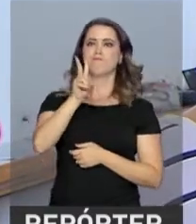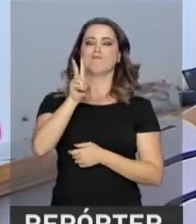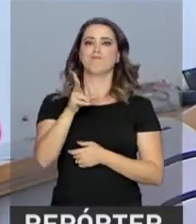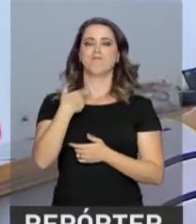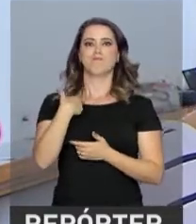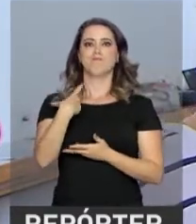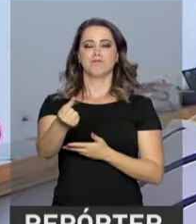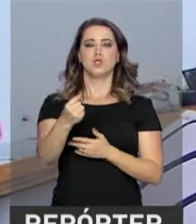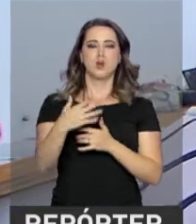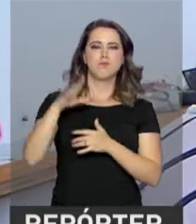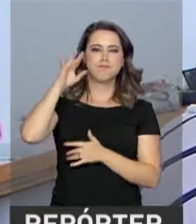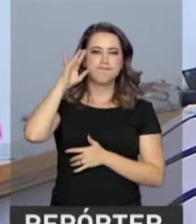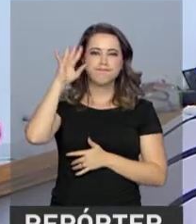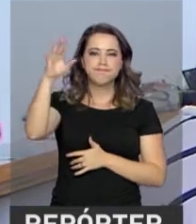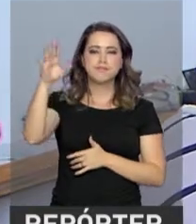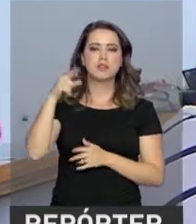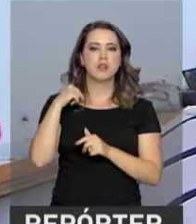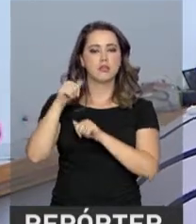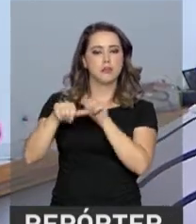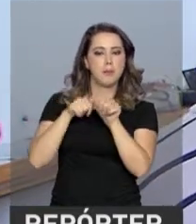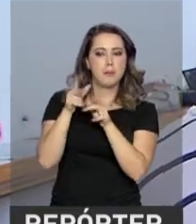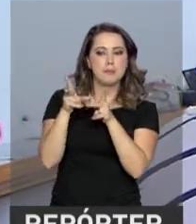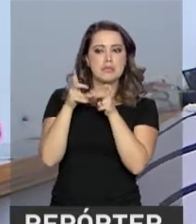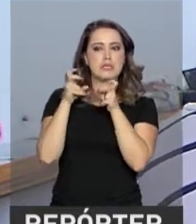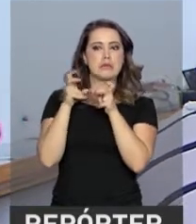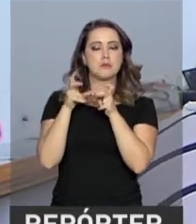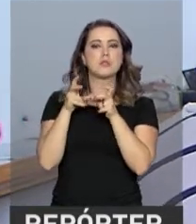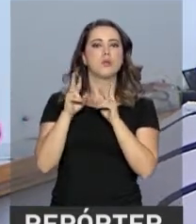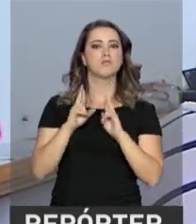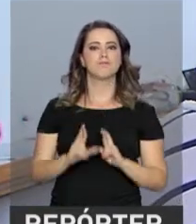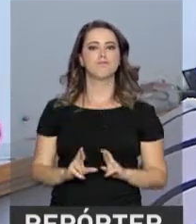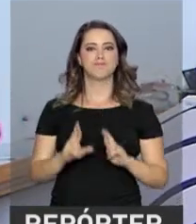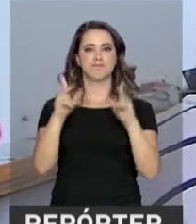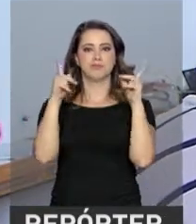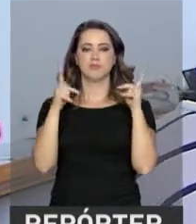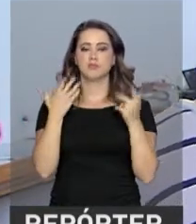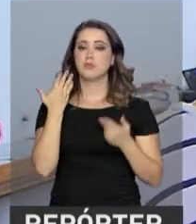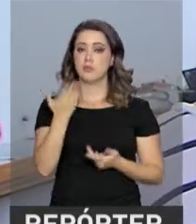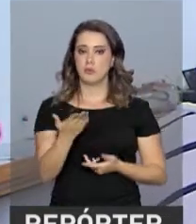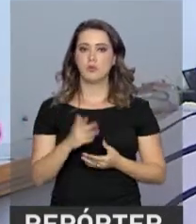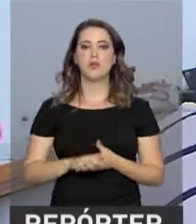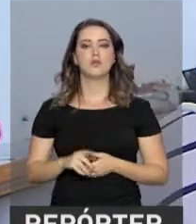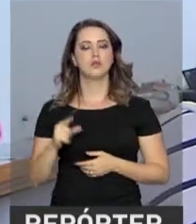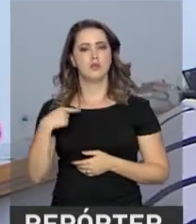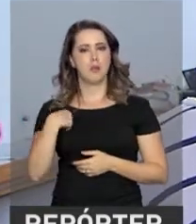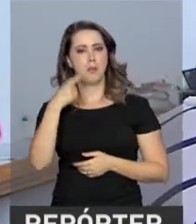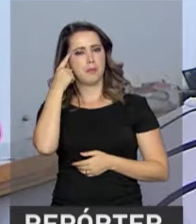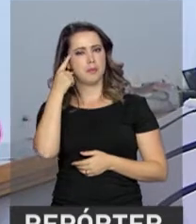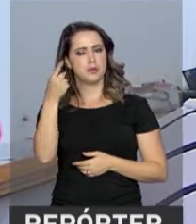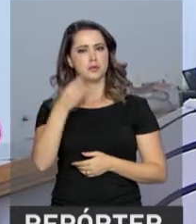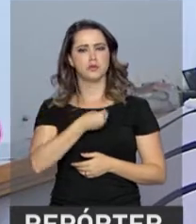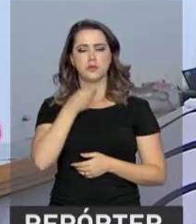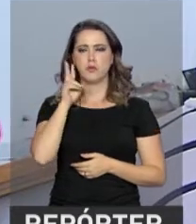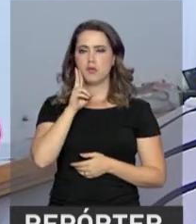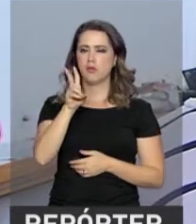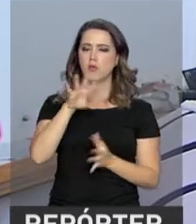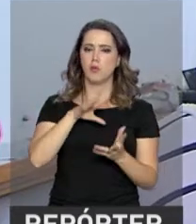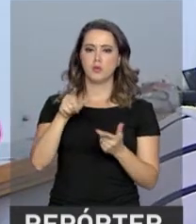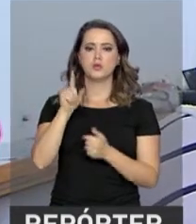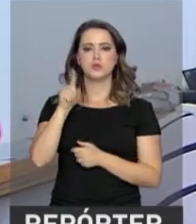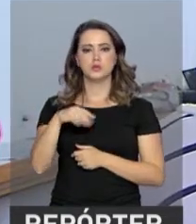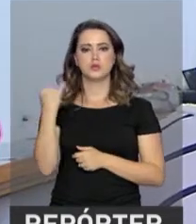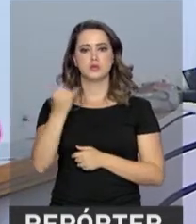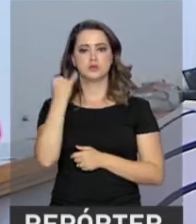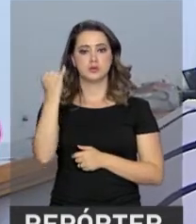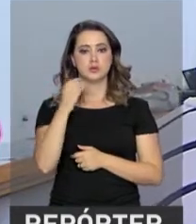realidade possam ter uma percepção uma mudar um pouco a maneira como elas vêem mundo né diz que isso é importante